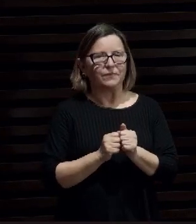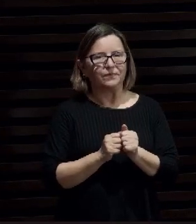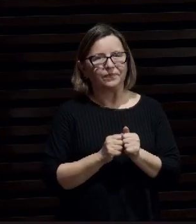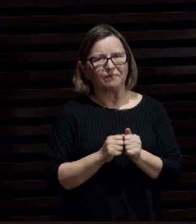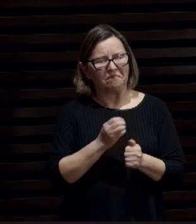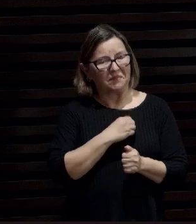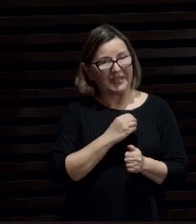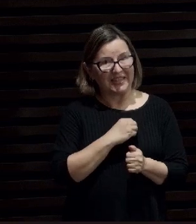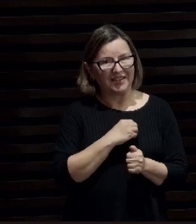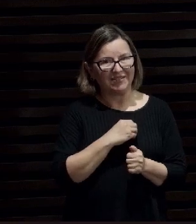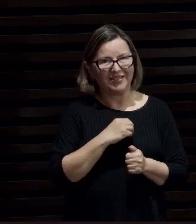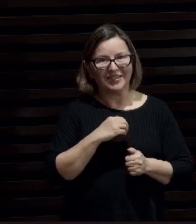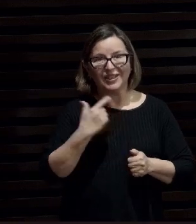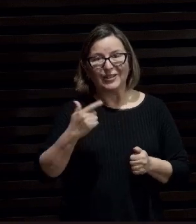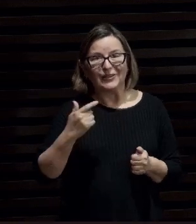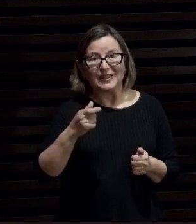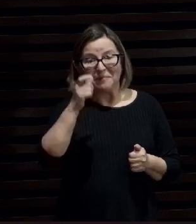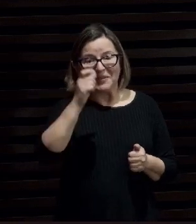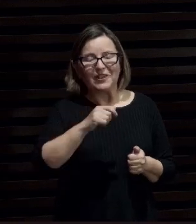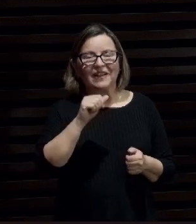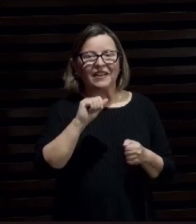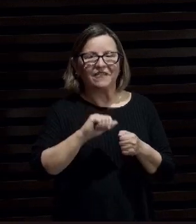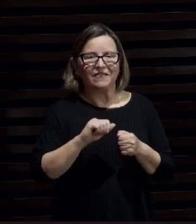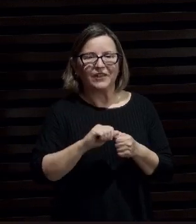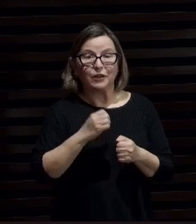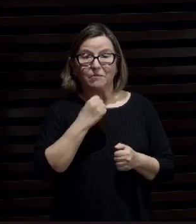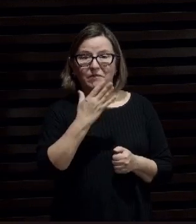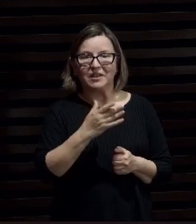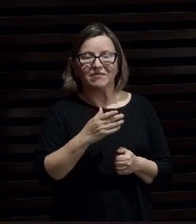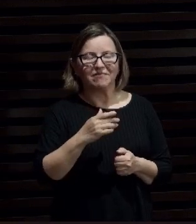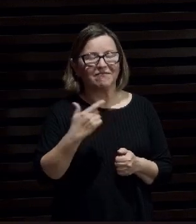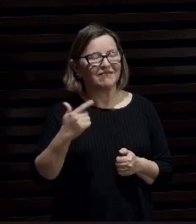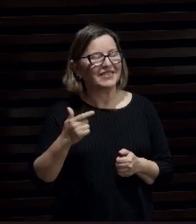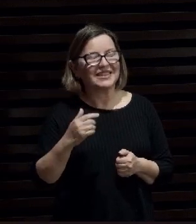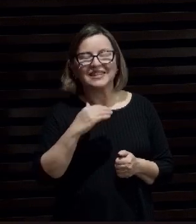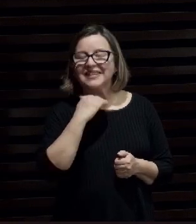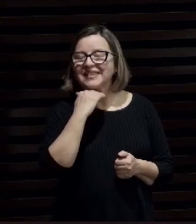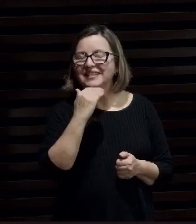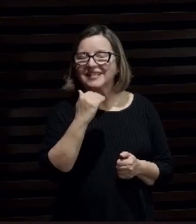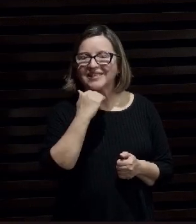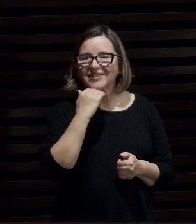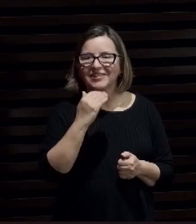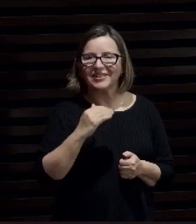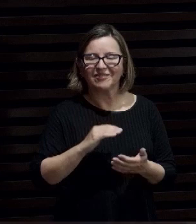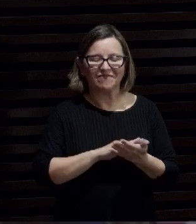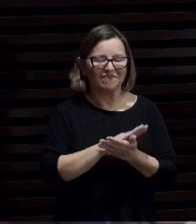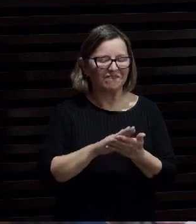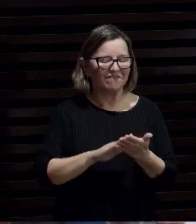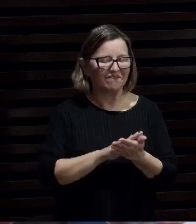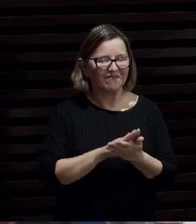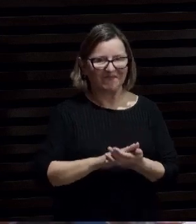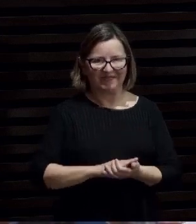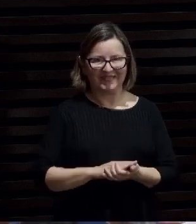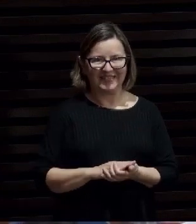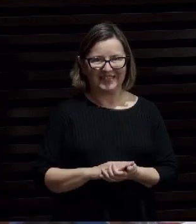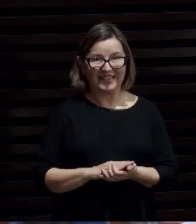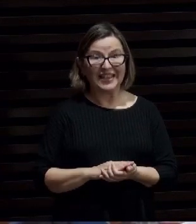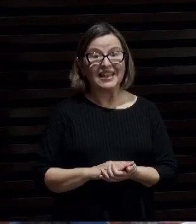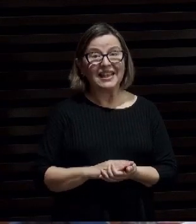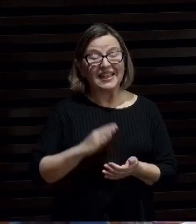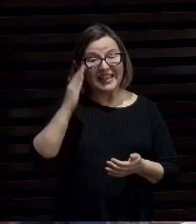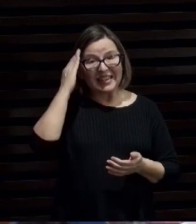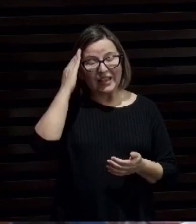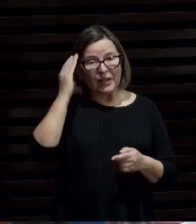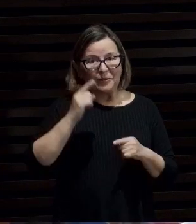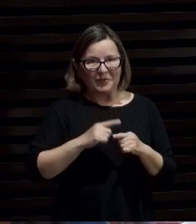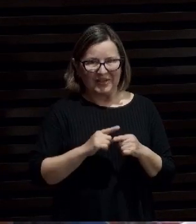Não há quem faça o bem, não há nenhum sequer. Sabe por que a gente precisa nascer de novo? Porque lá